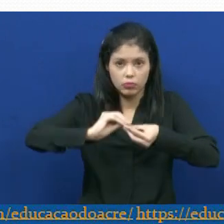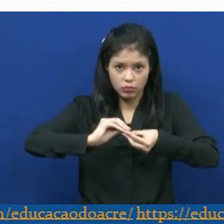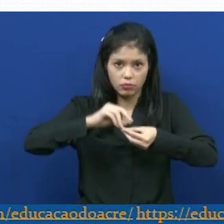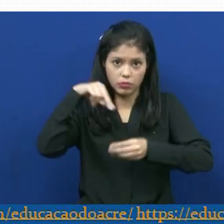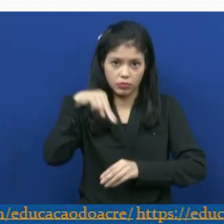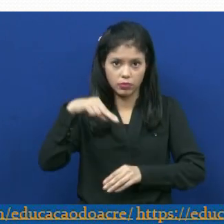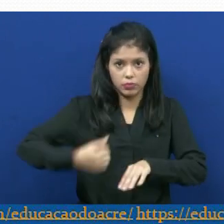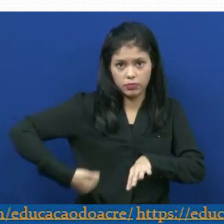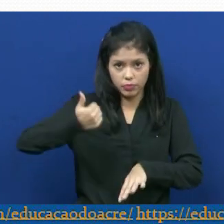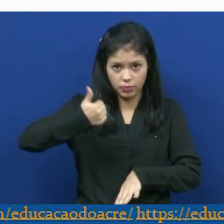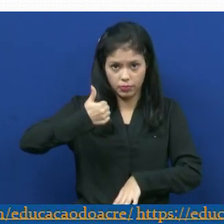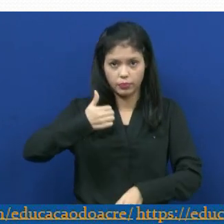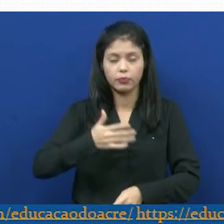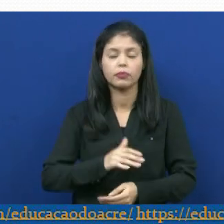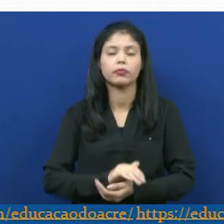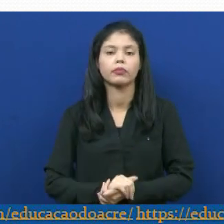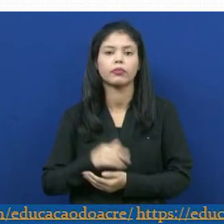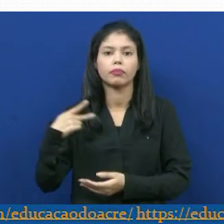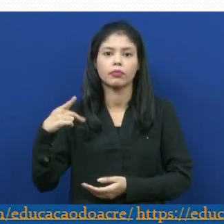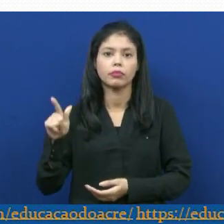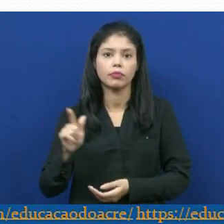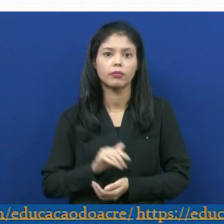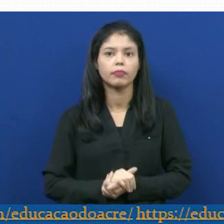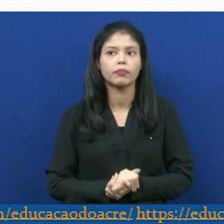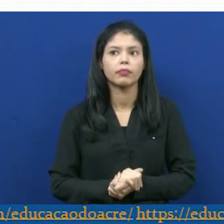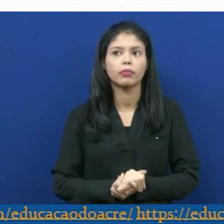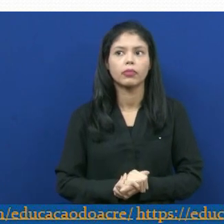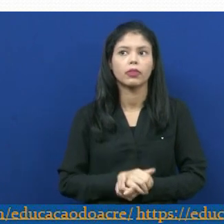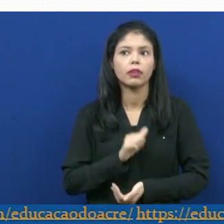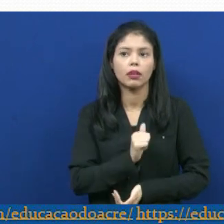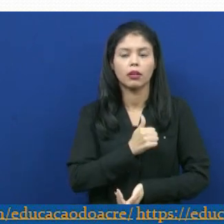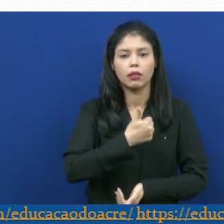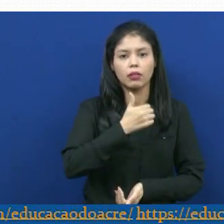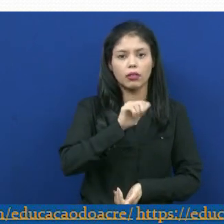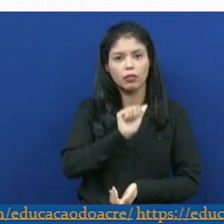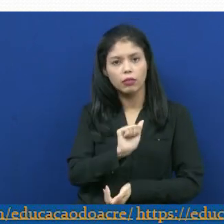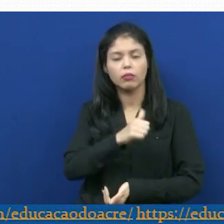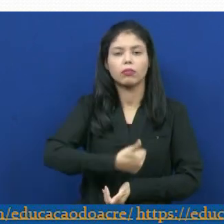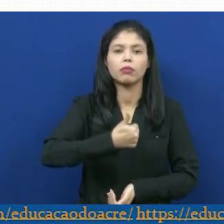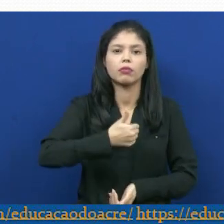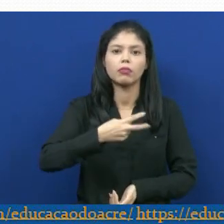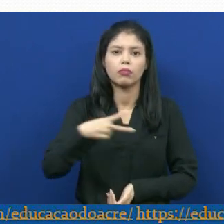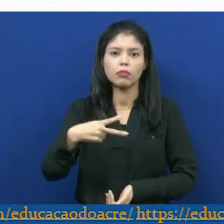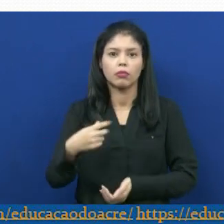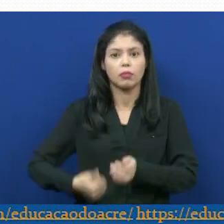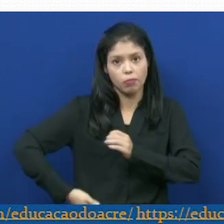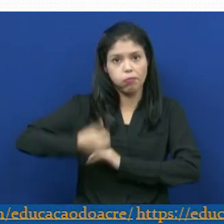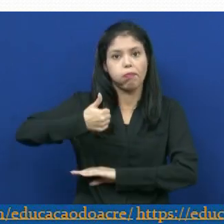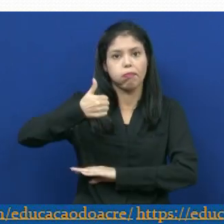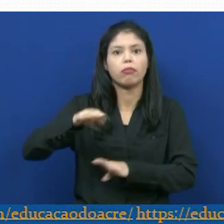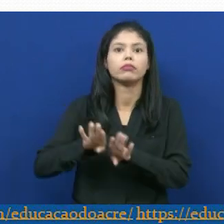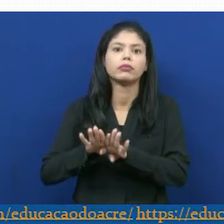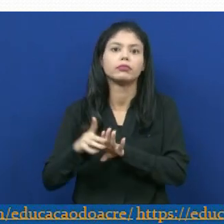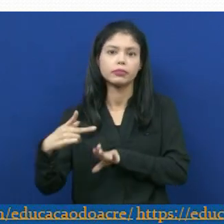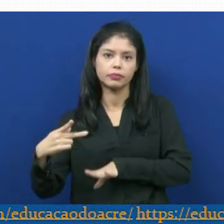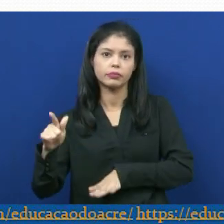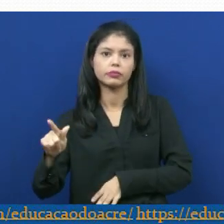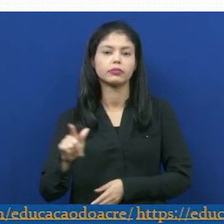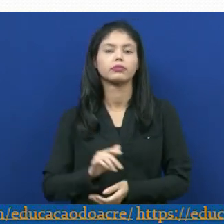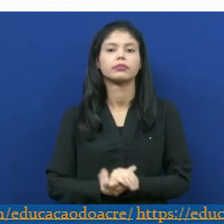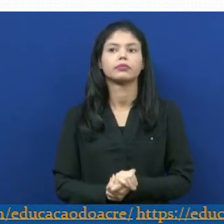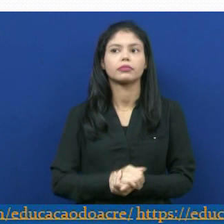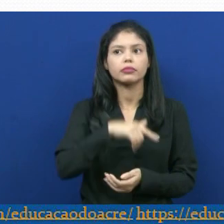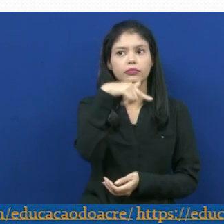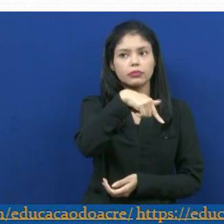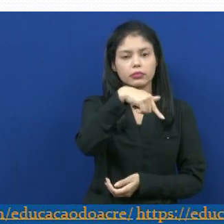n primeiros termos de uma PG, A1 vai representar o primeiro termo da nossa progressão geométrica, Q